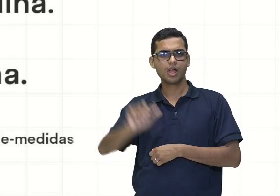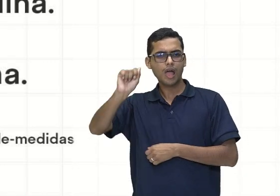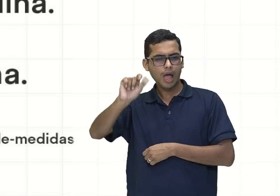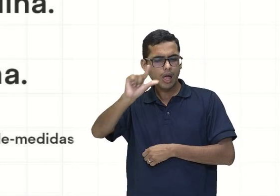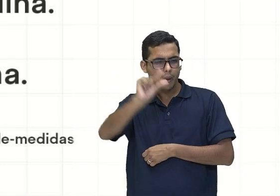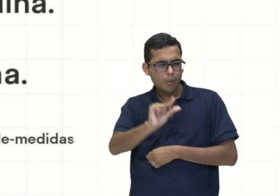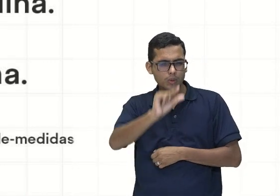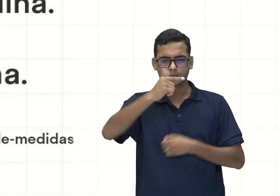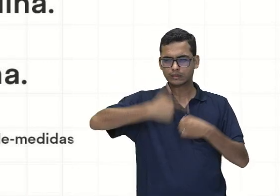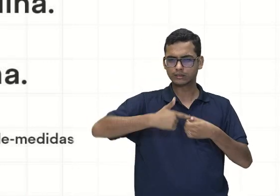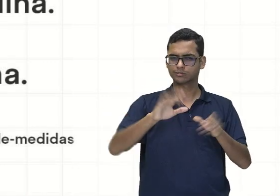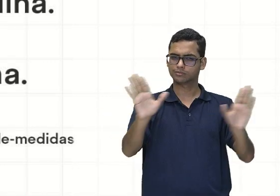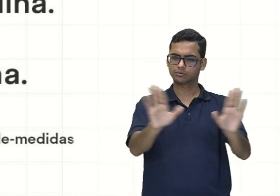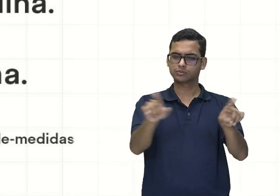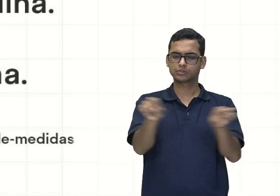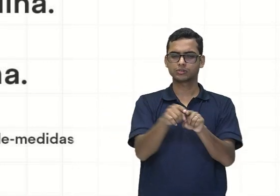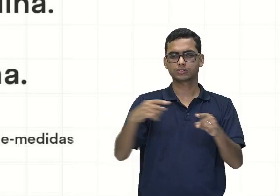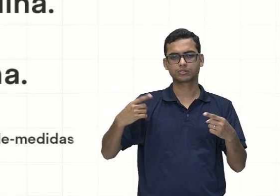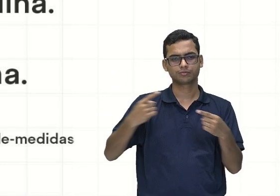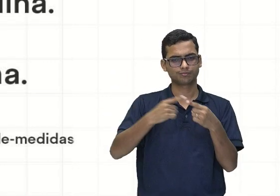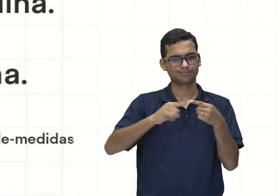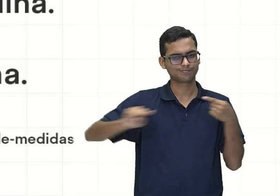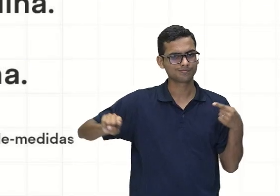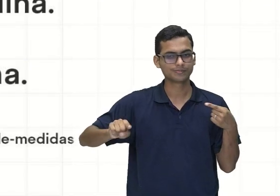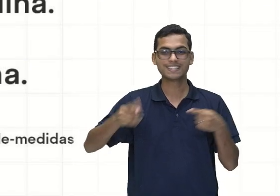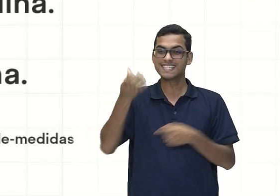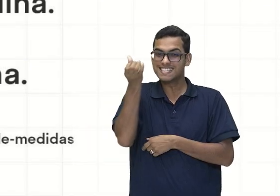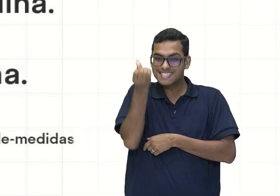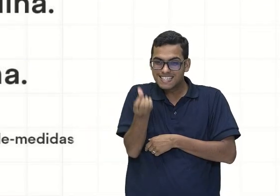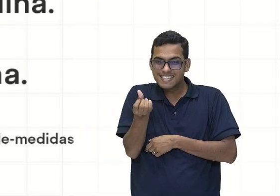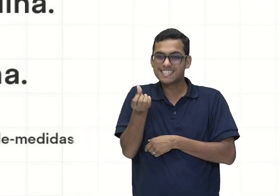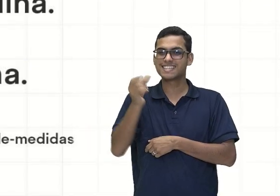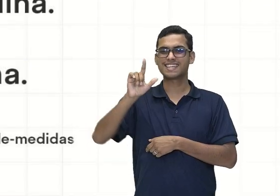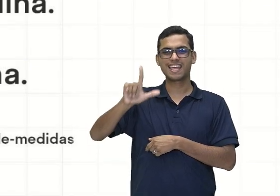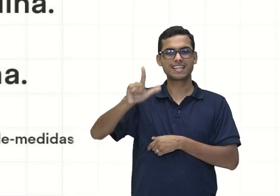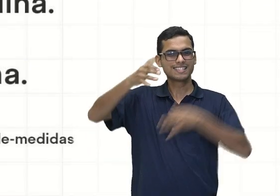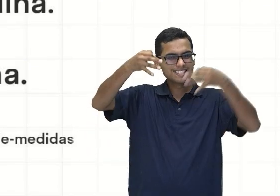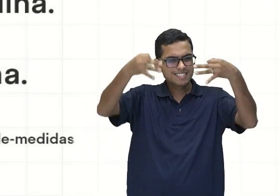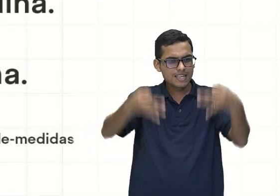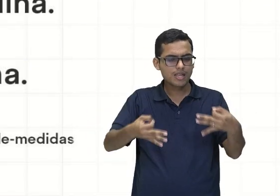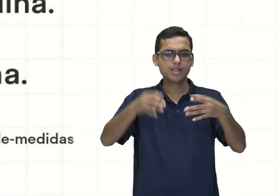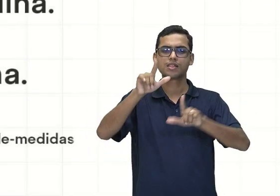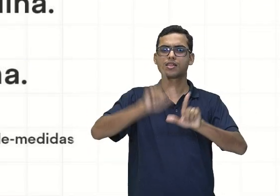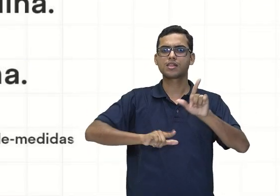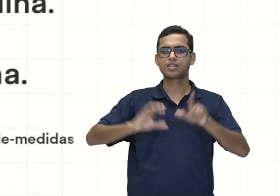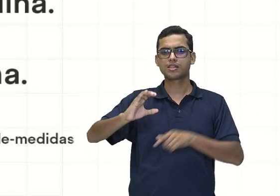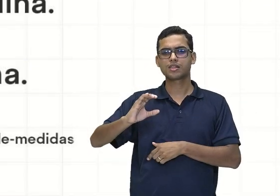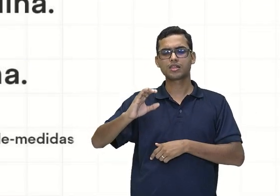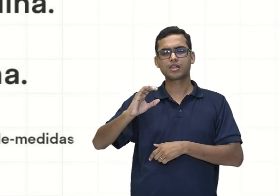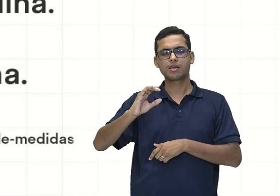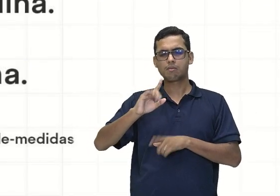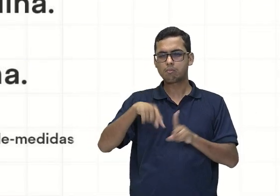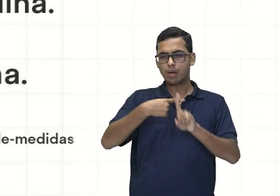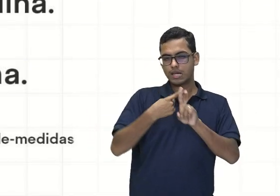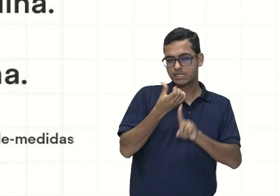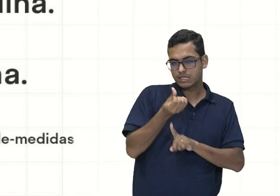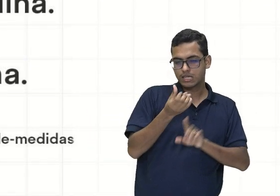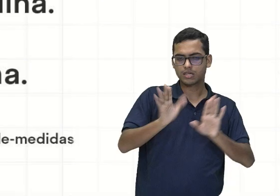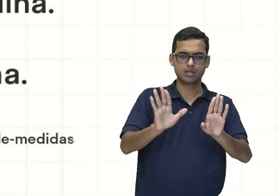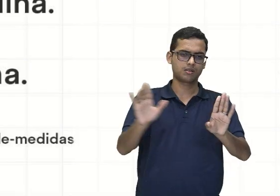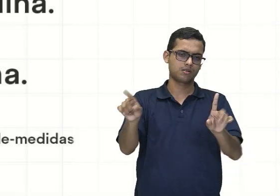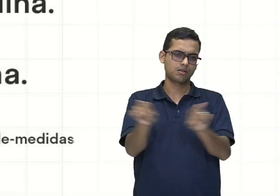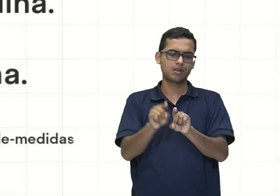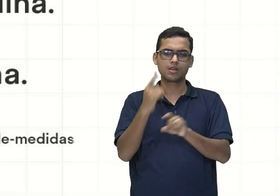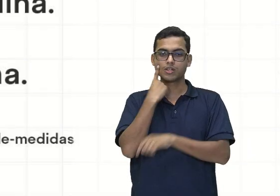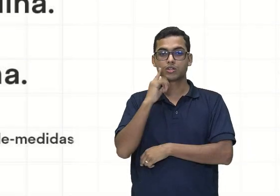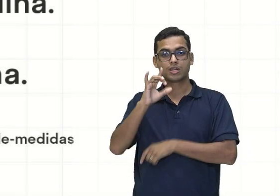menos? Não. Vai dar certinho os 6 litros, né? Nossa letra C, um pouco mais? Não, porque é